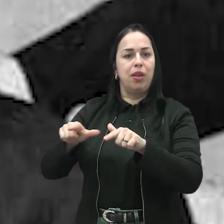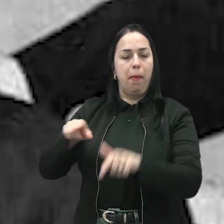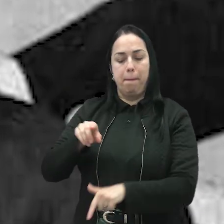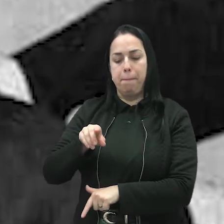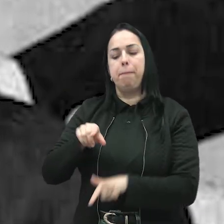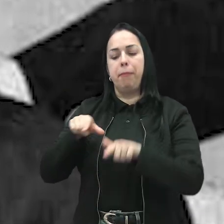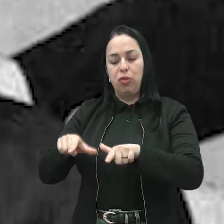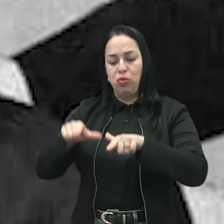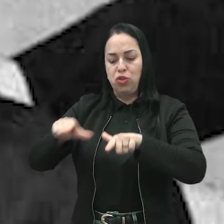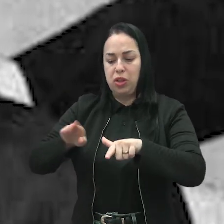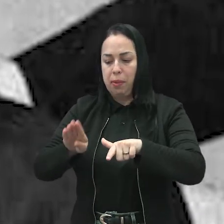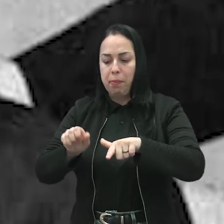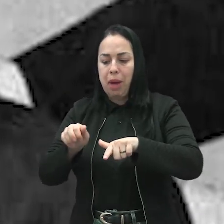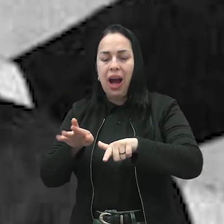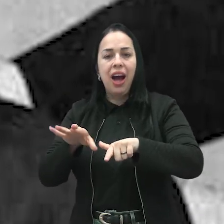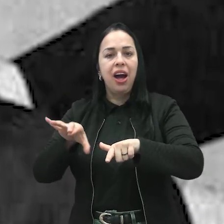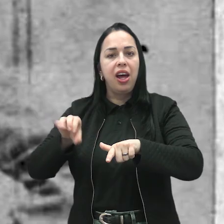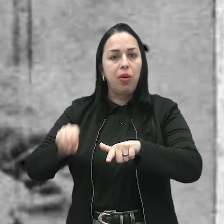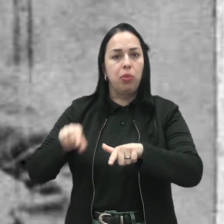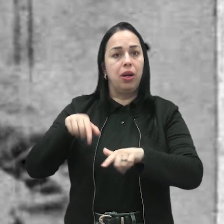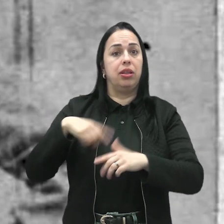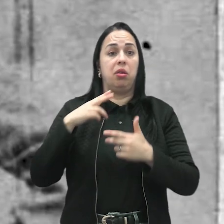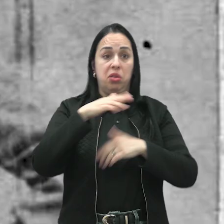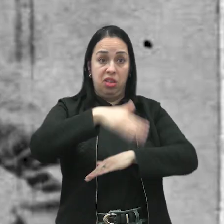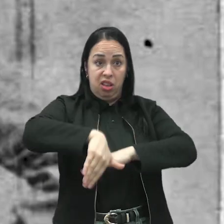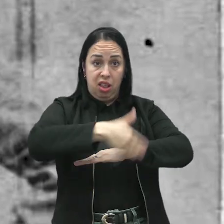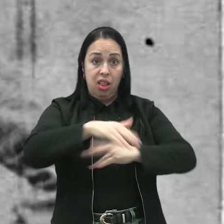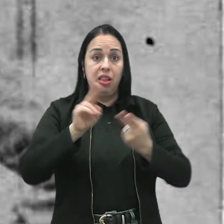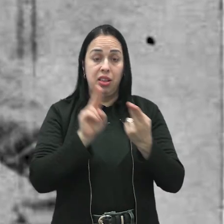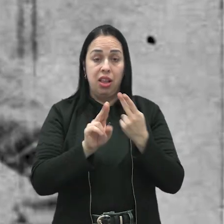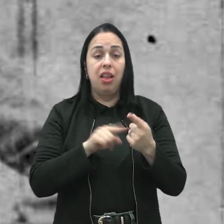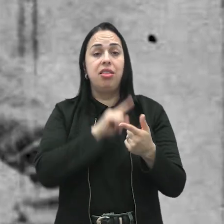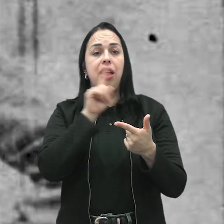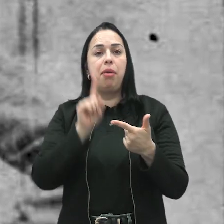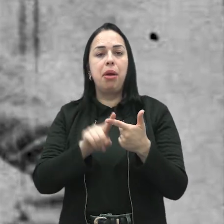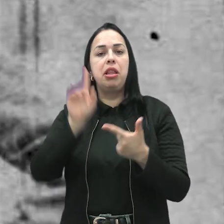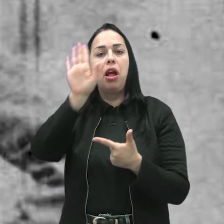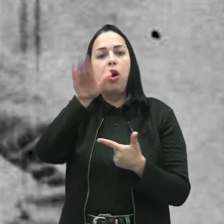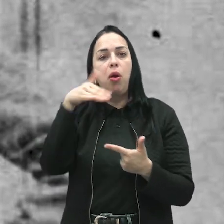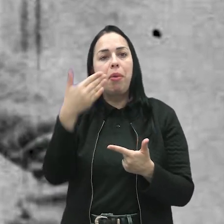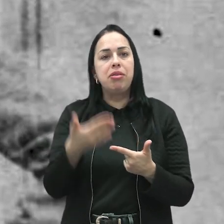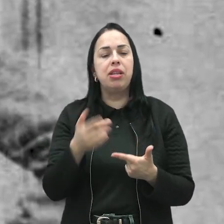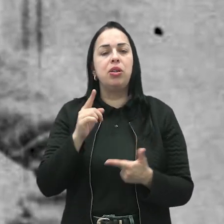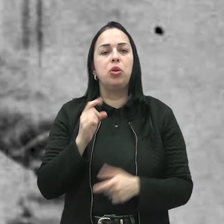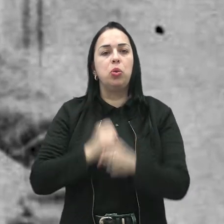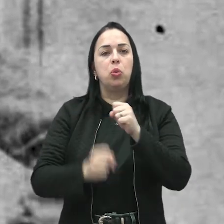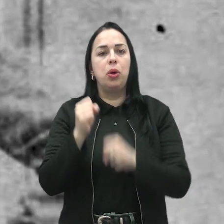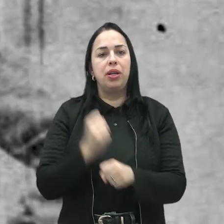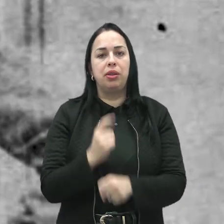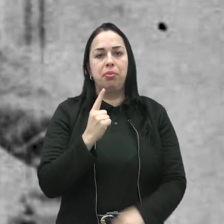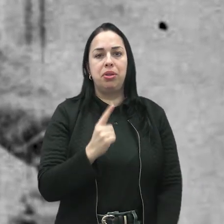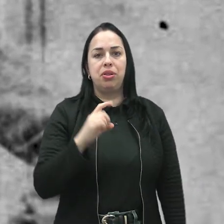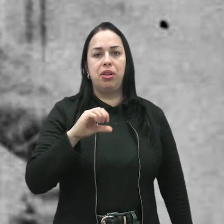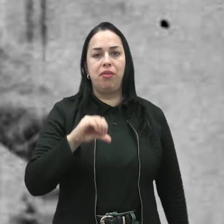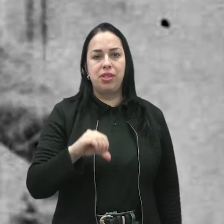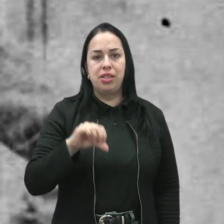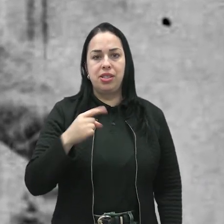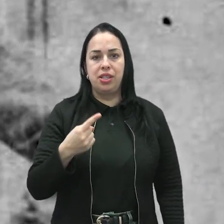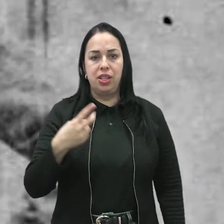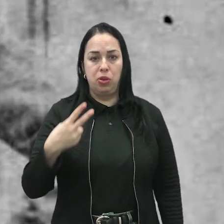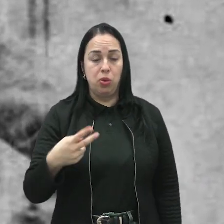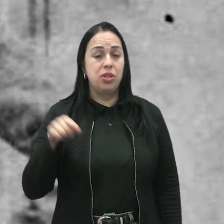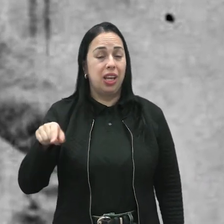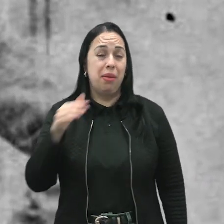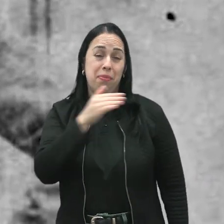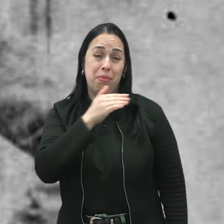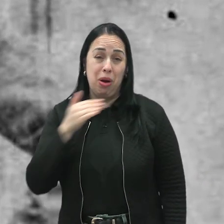ele o título de Barão do Rio Branco. Além da avenida, o diplomata também foi homenageado em